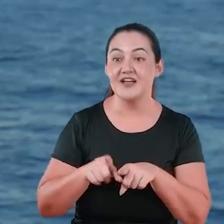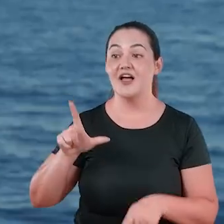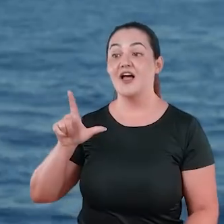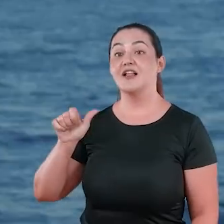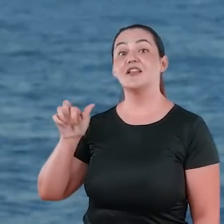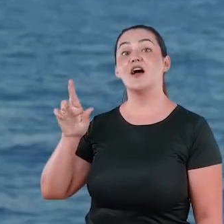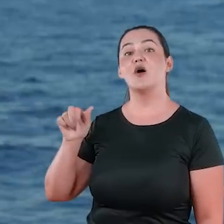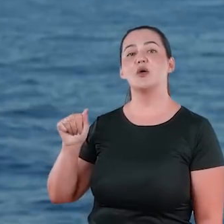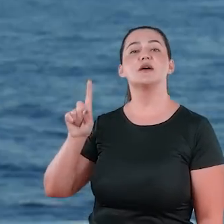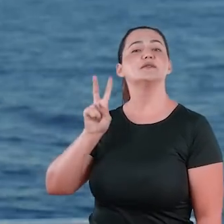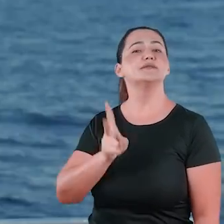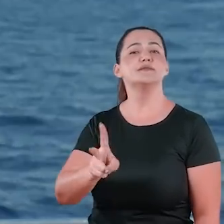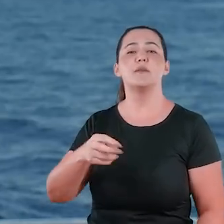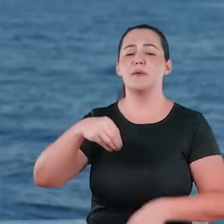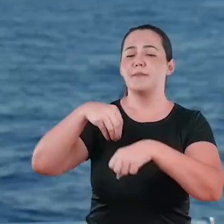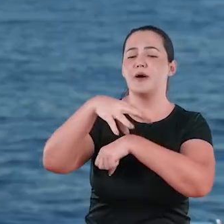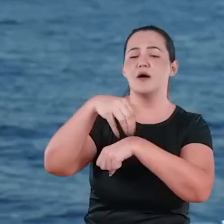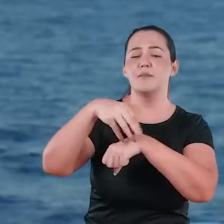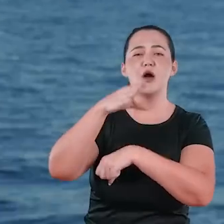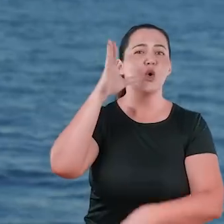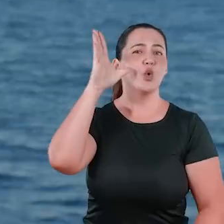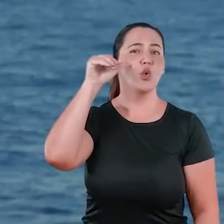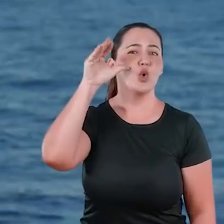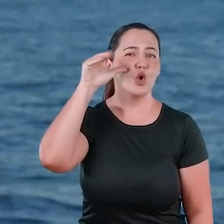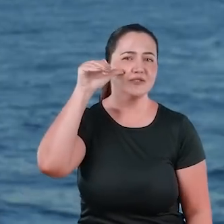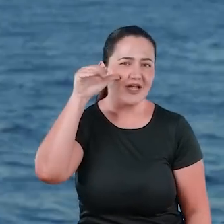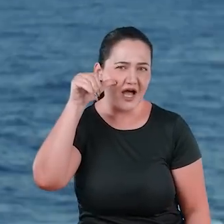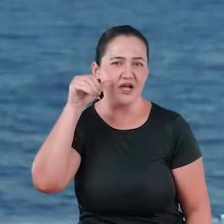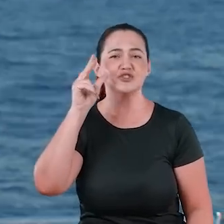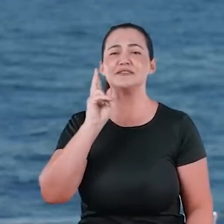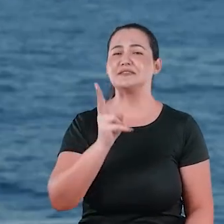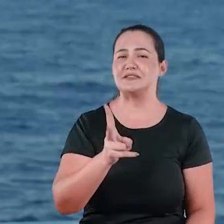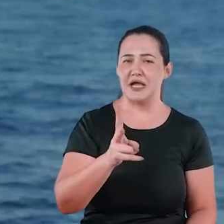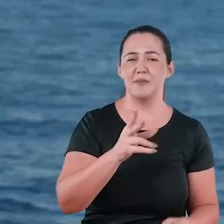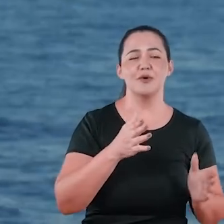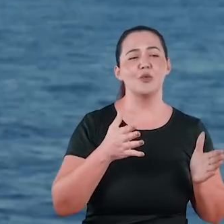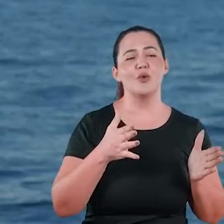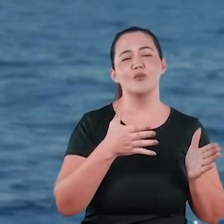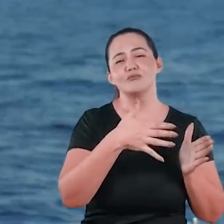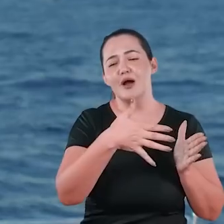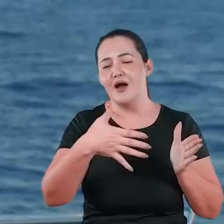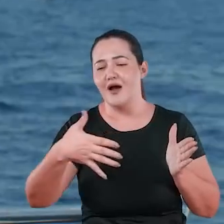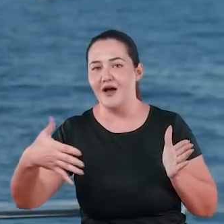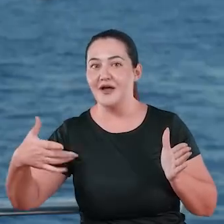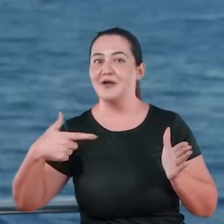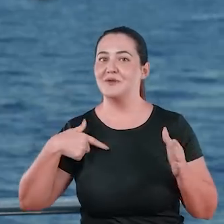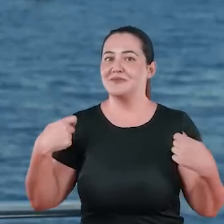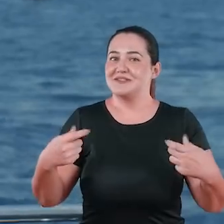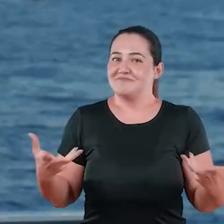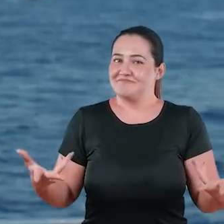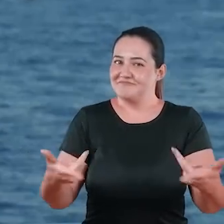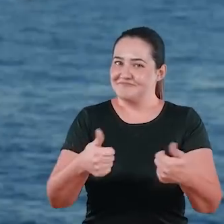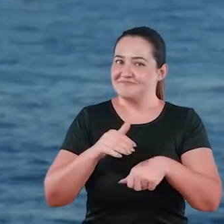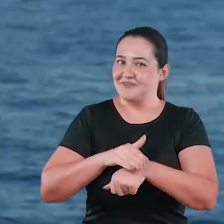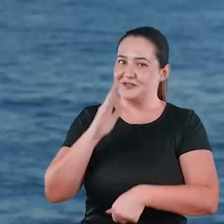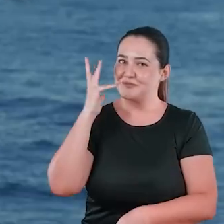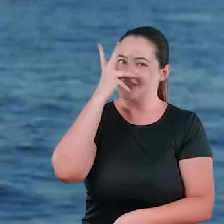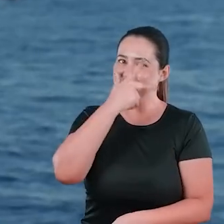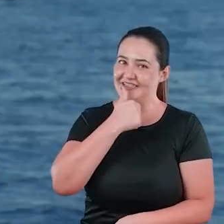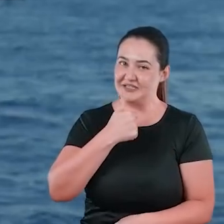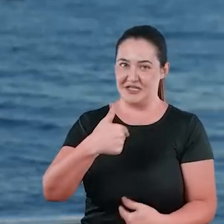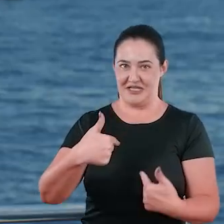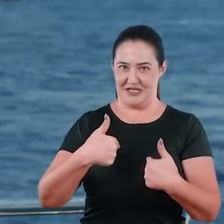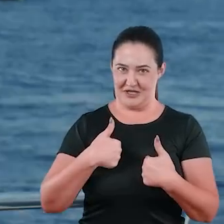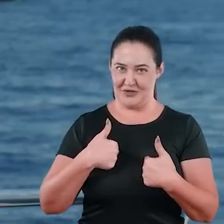vai trazer sempre várias curiosidades ao longo de todo o caminho. A gente tem que abrilhantar esse programa. E além do